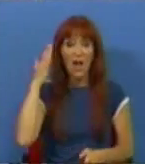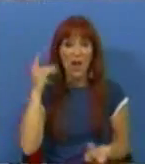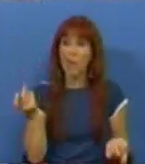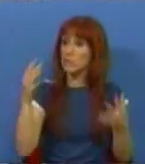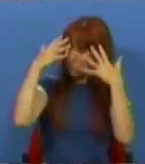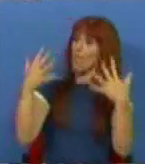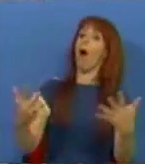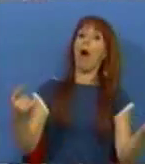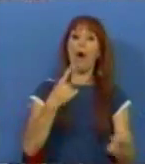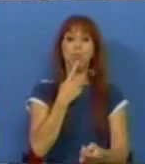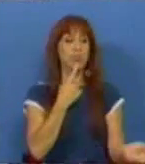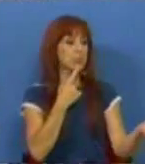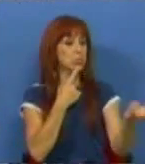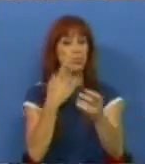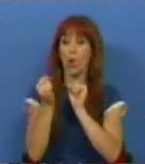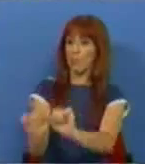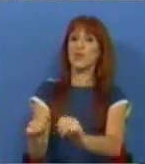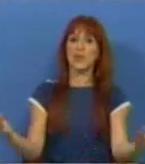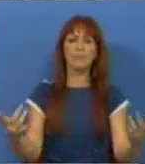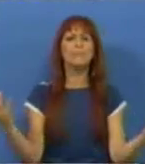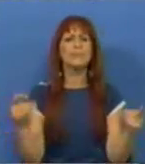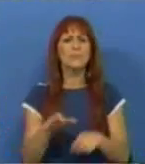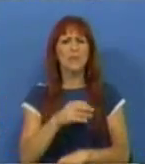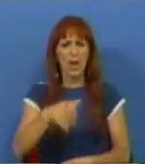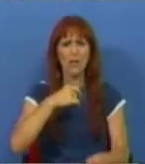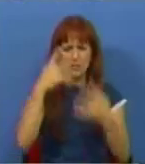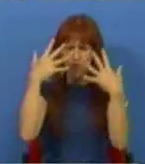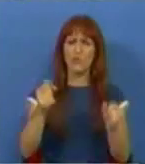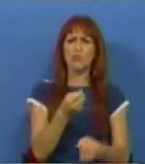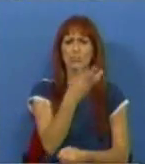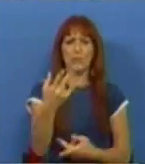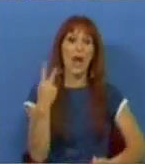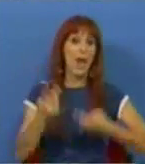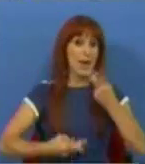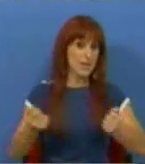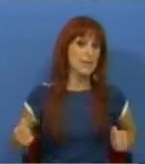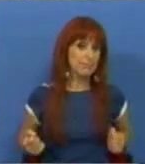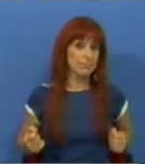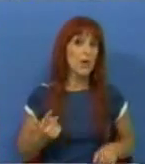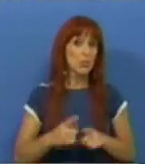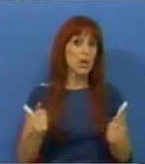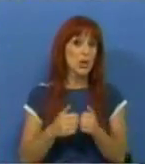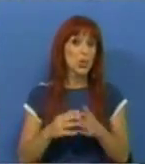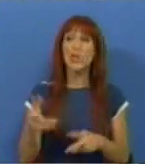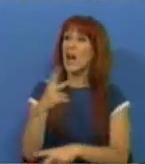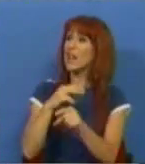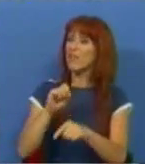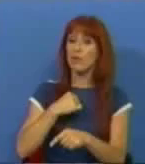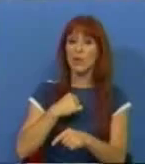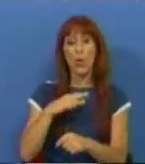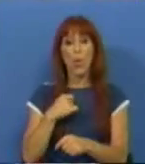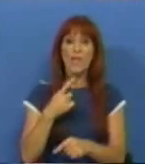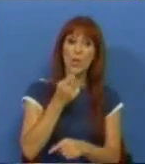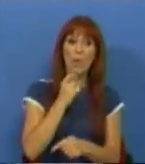veio surpreender muita da oposição, aliás, surpreendeu muitos dos analistas, porque todos me criticavam quando eu